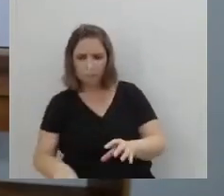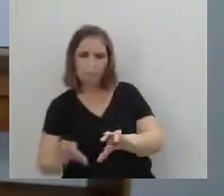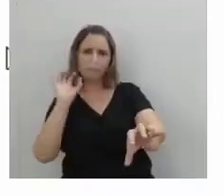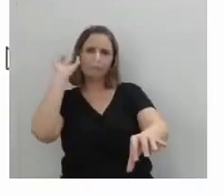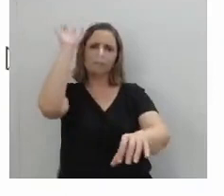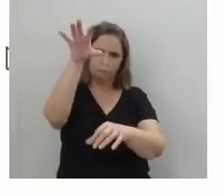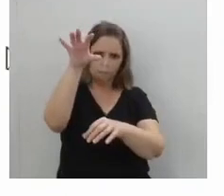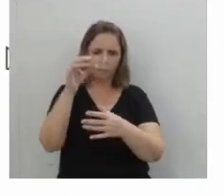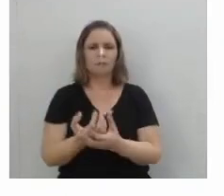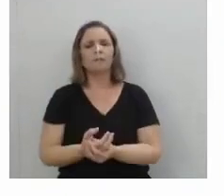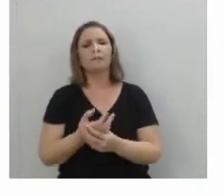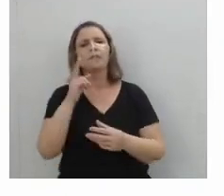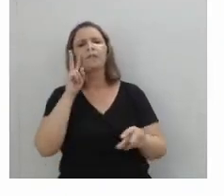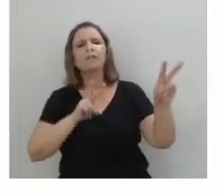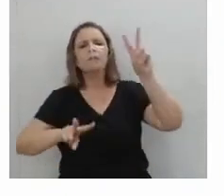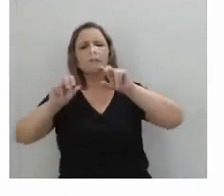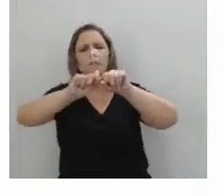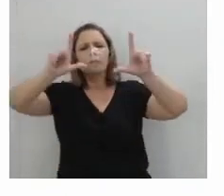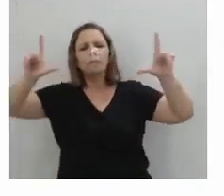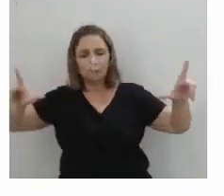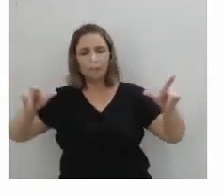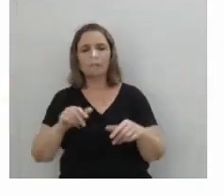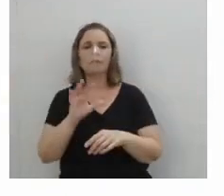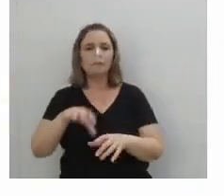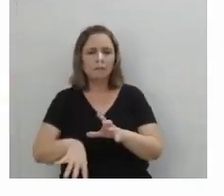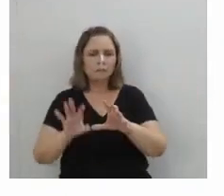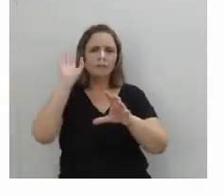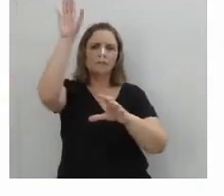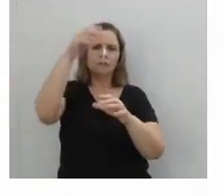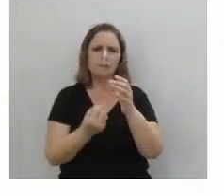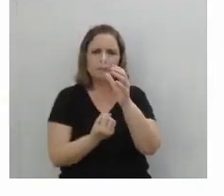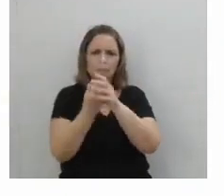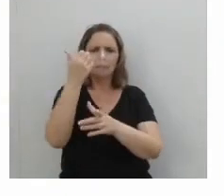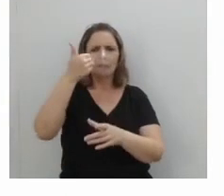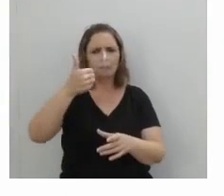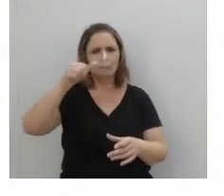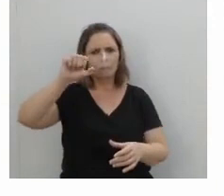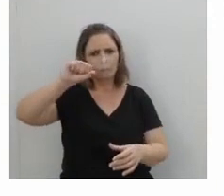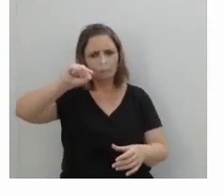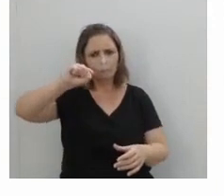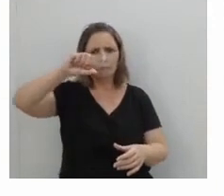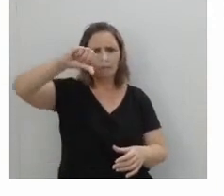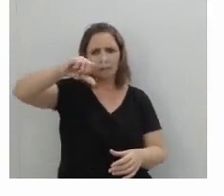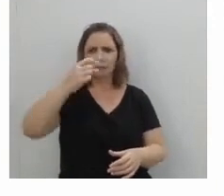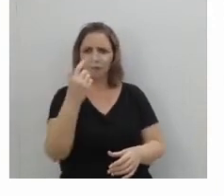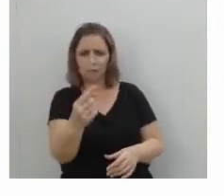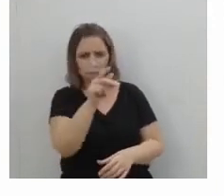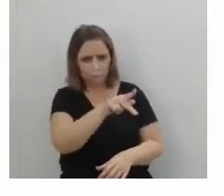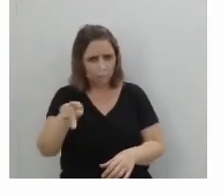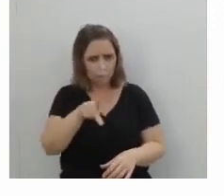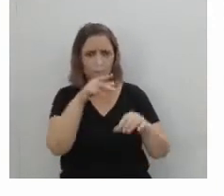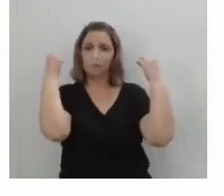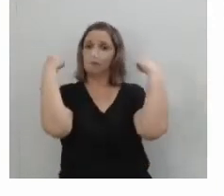Vamos lá? Acompanha aí no slide. O basquete foi criado no ano de 1891 por um professor